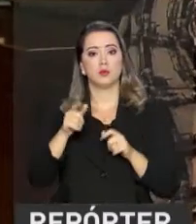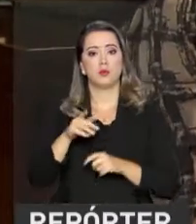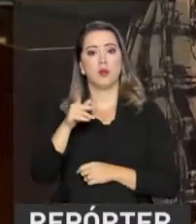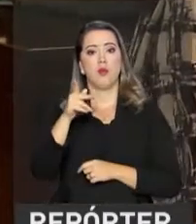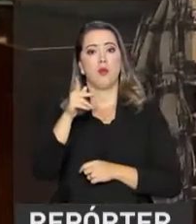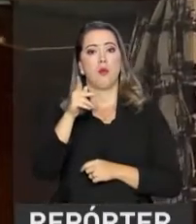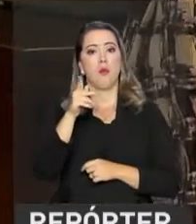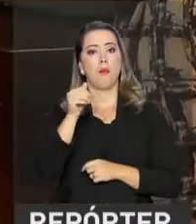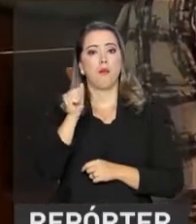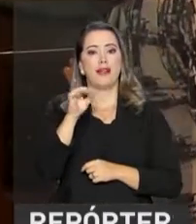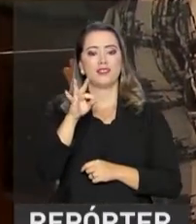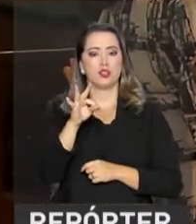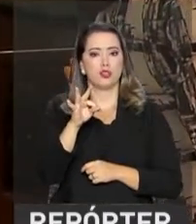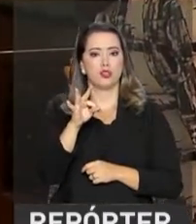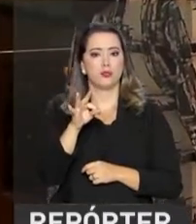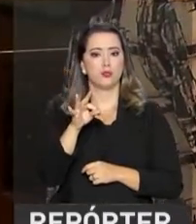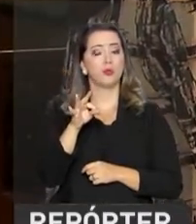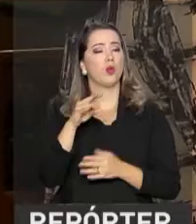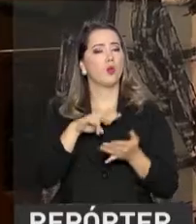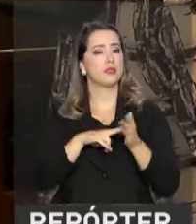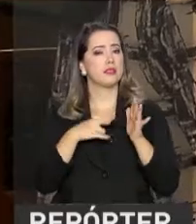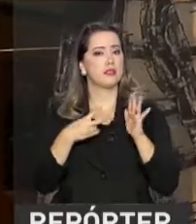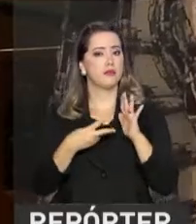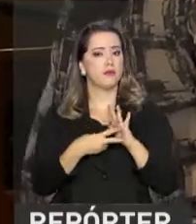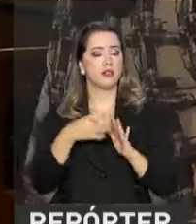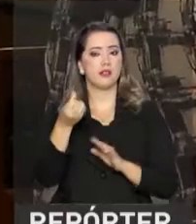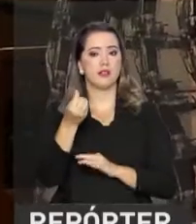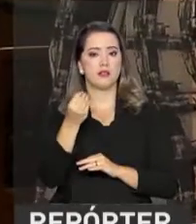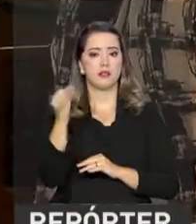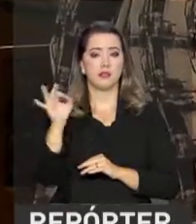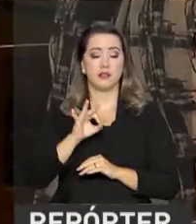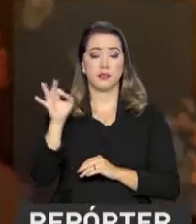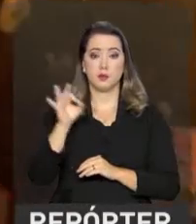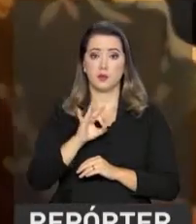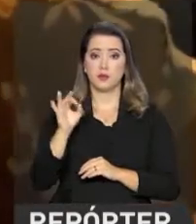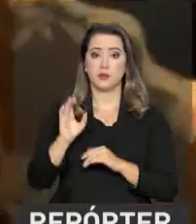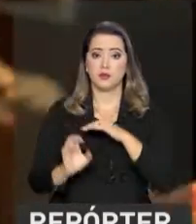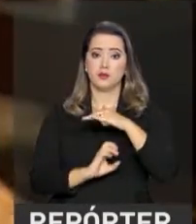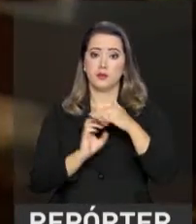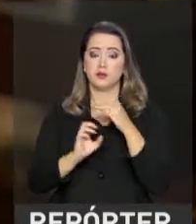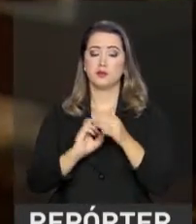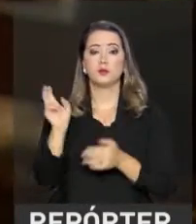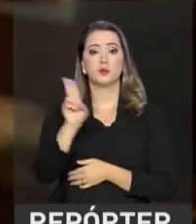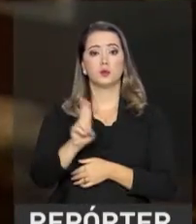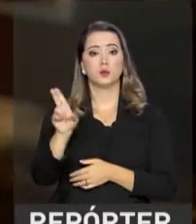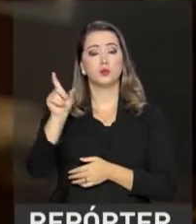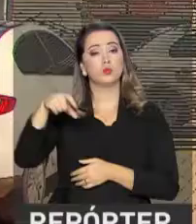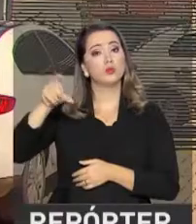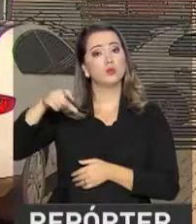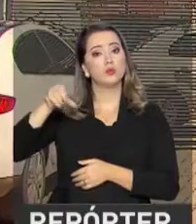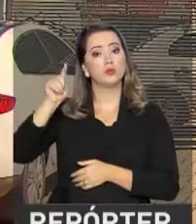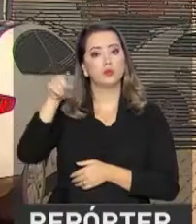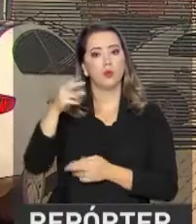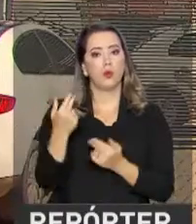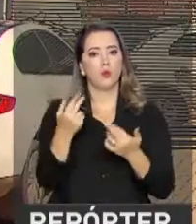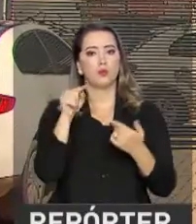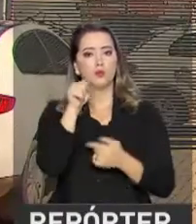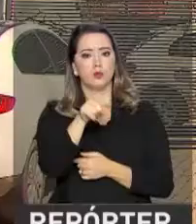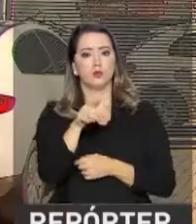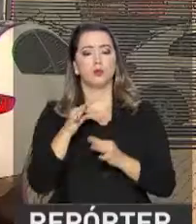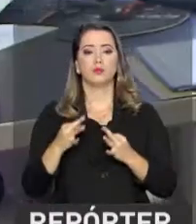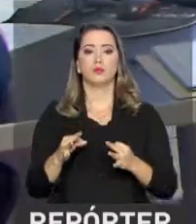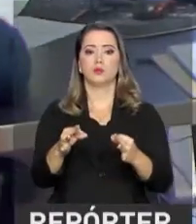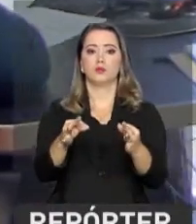pat cerca de 60% das empresas que participam do programa usam esse tipo de cartão é o caso desta empresa de